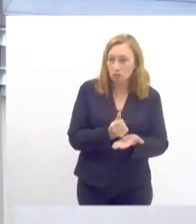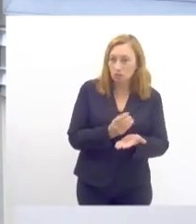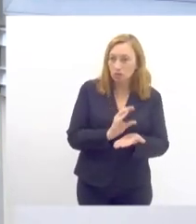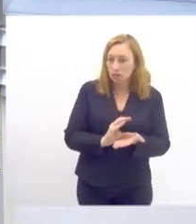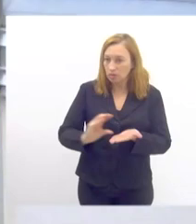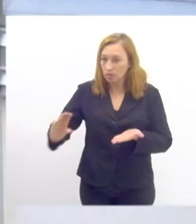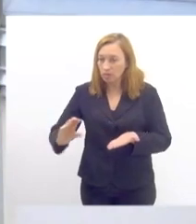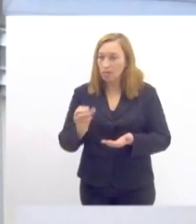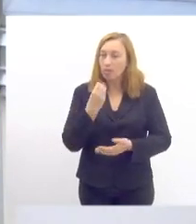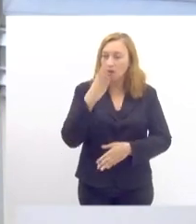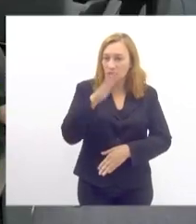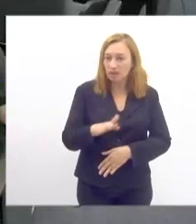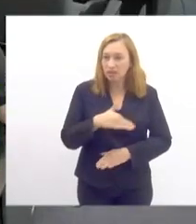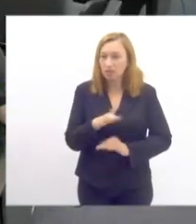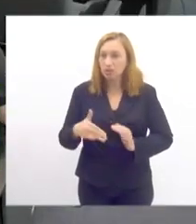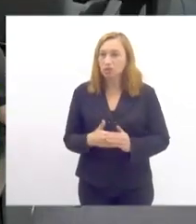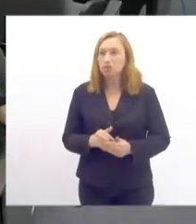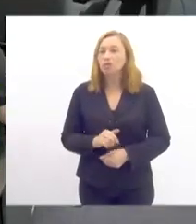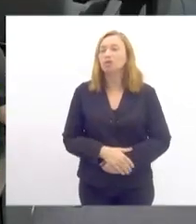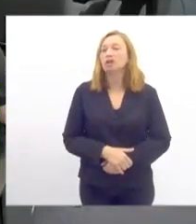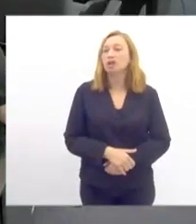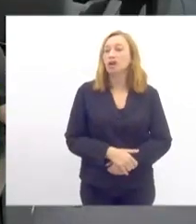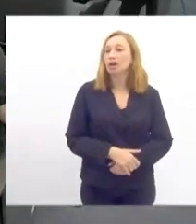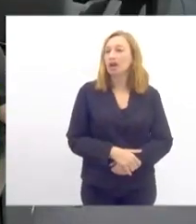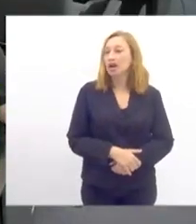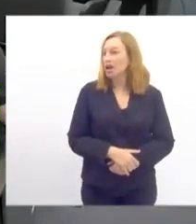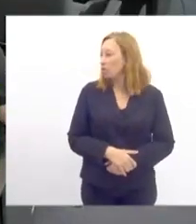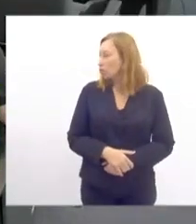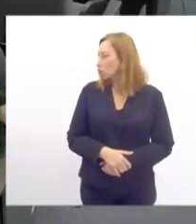boa tarde a todos. Boa tarde, Pablo.